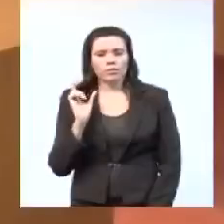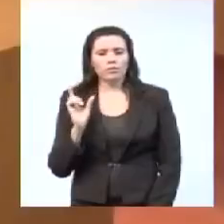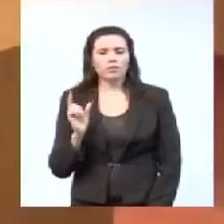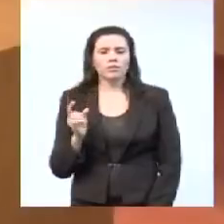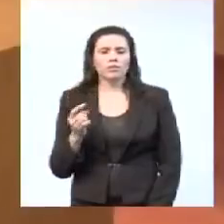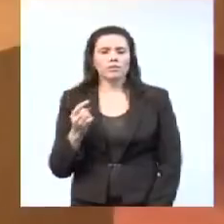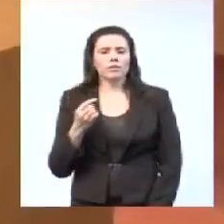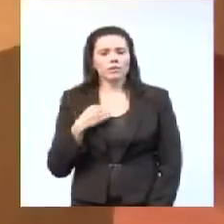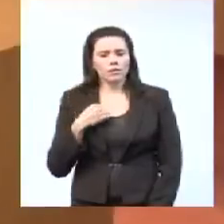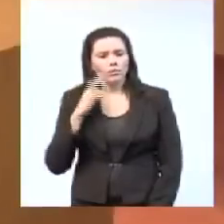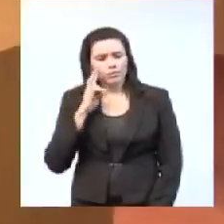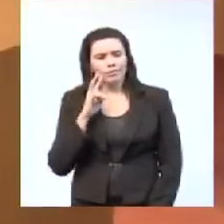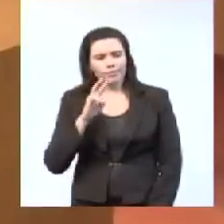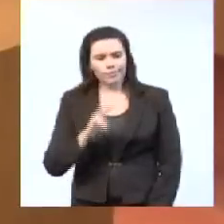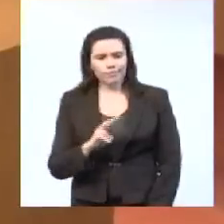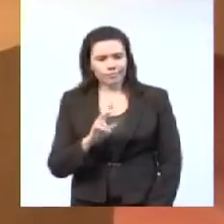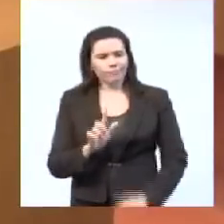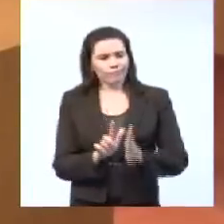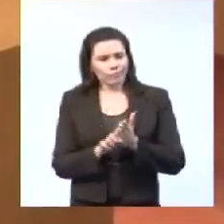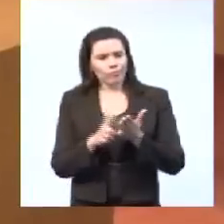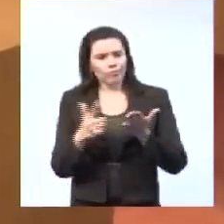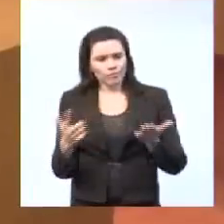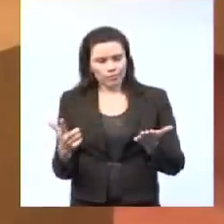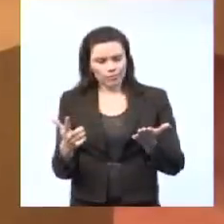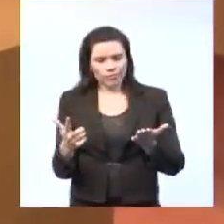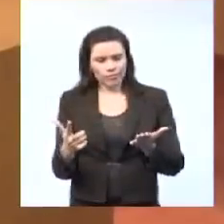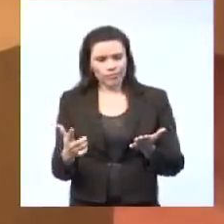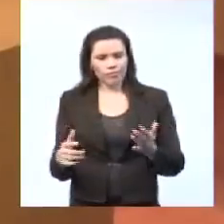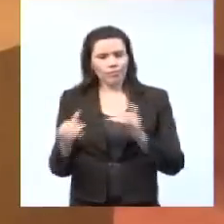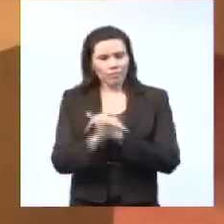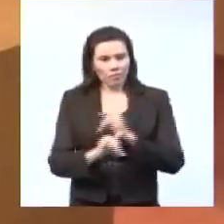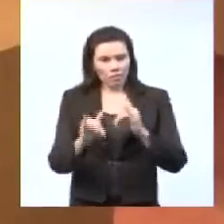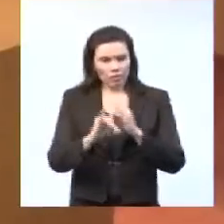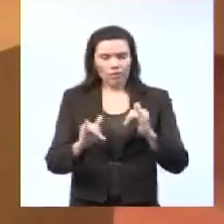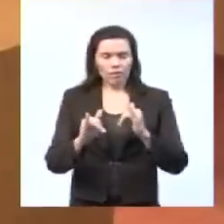foi noticiado uma nota da deputada Andréa Murá,